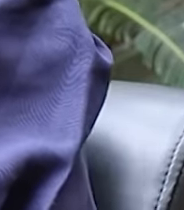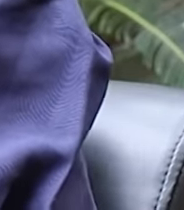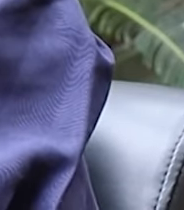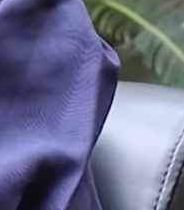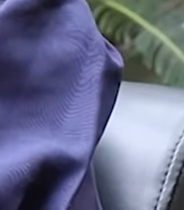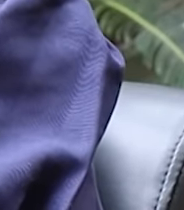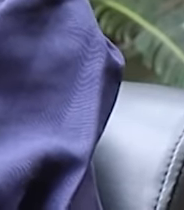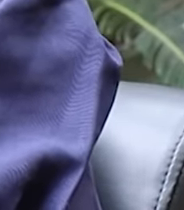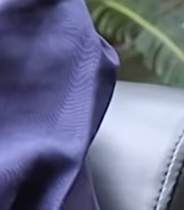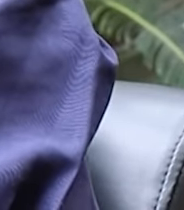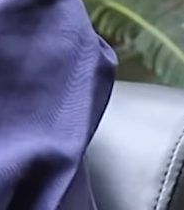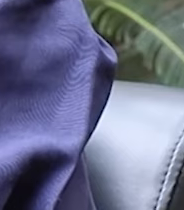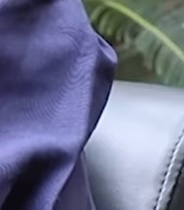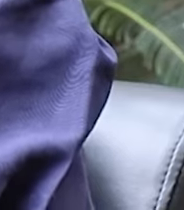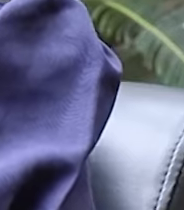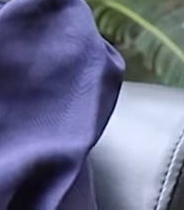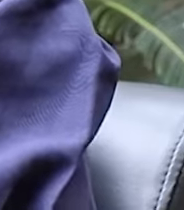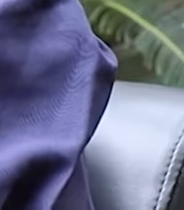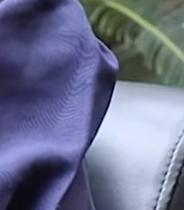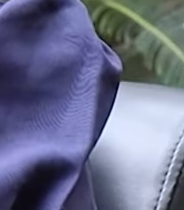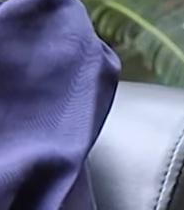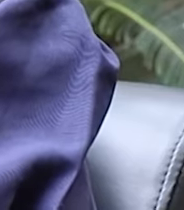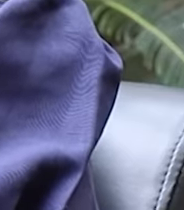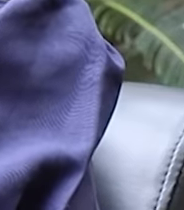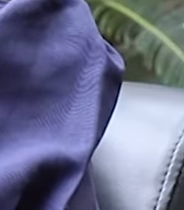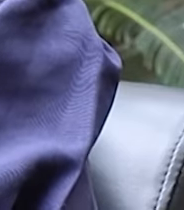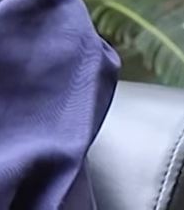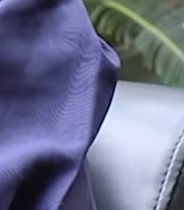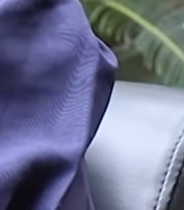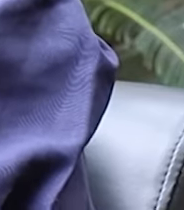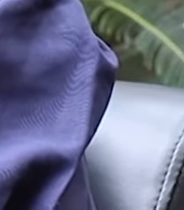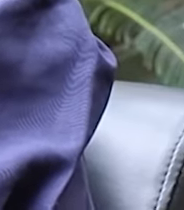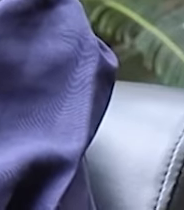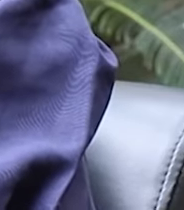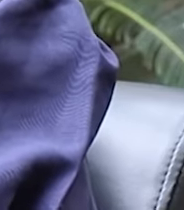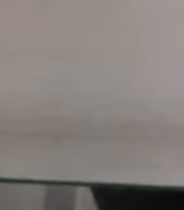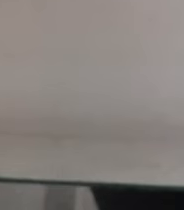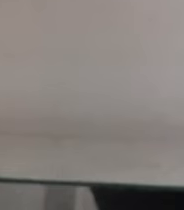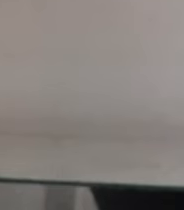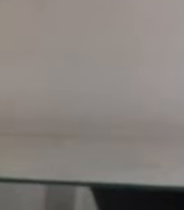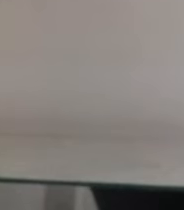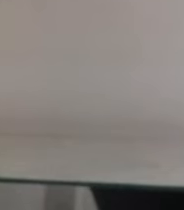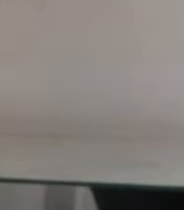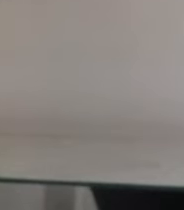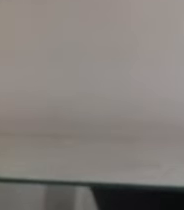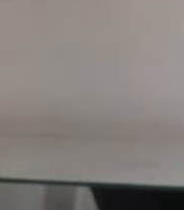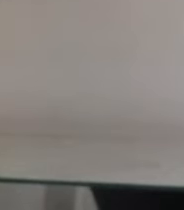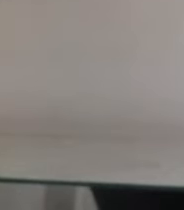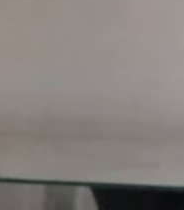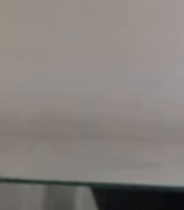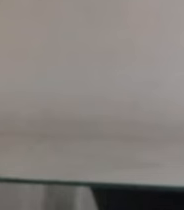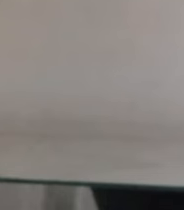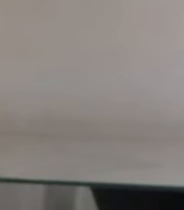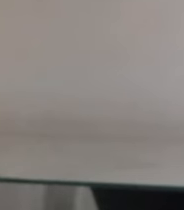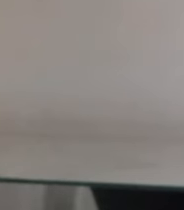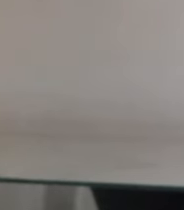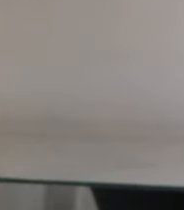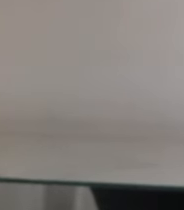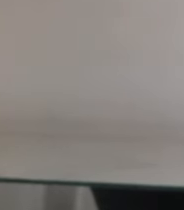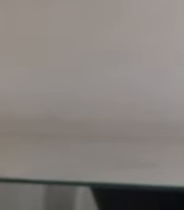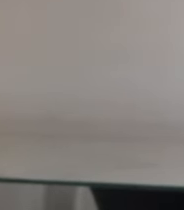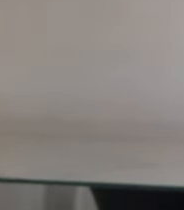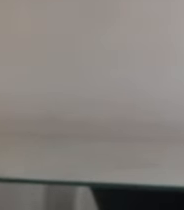do monte. Porque nós não somos vistas pelo homem, mas nós somos vistas por Deus. A gente cumpre o ID de